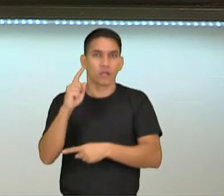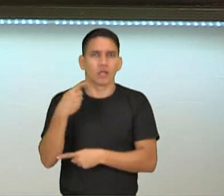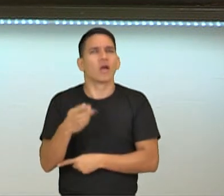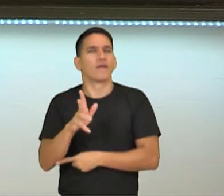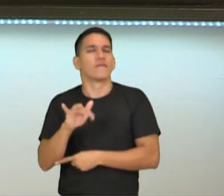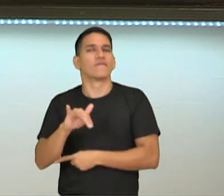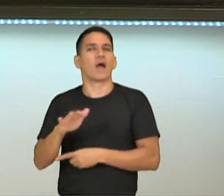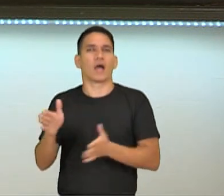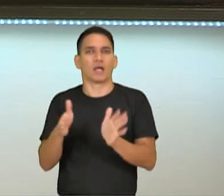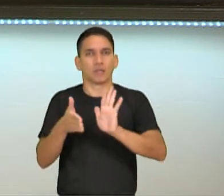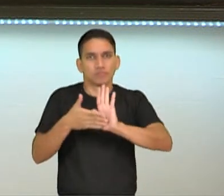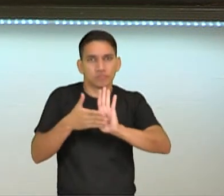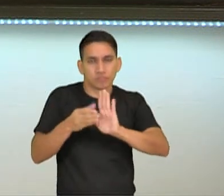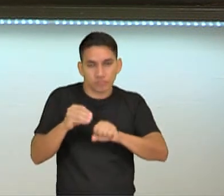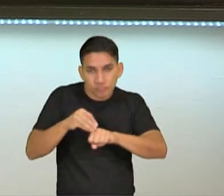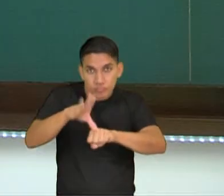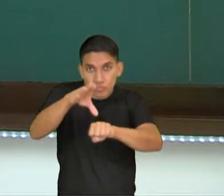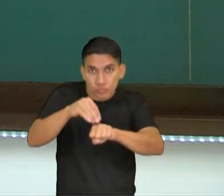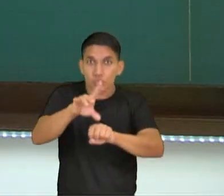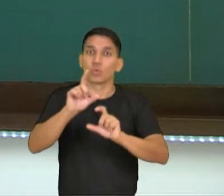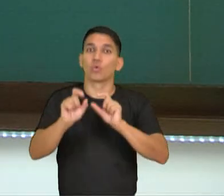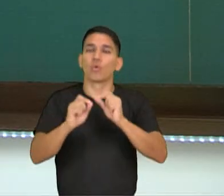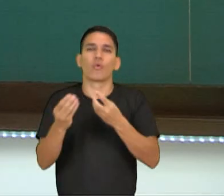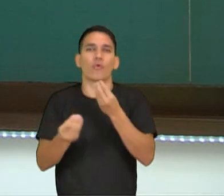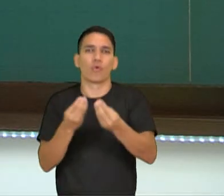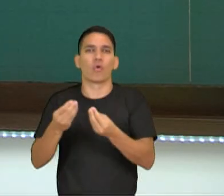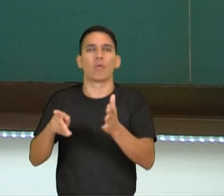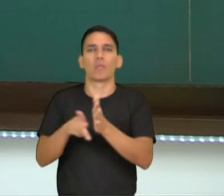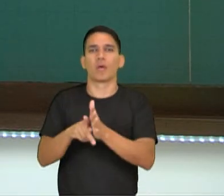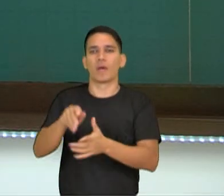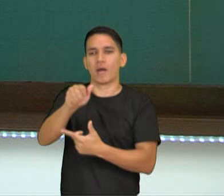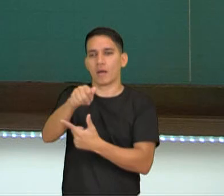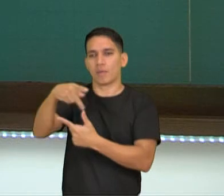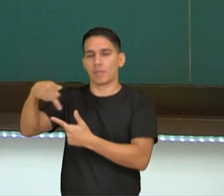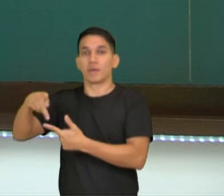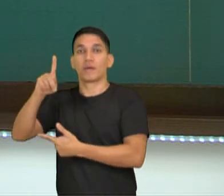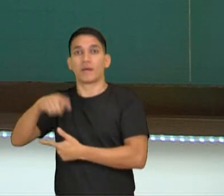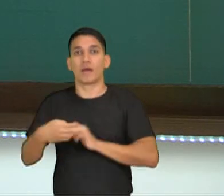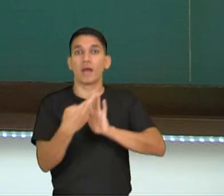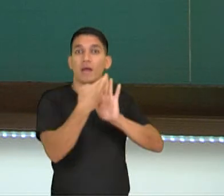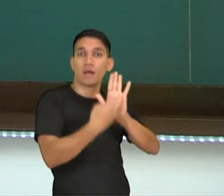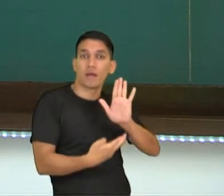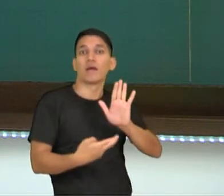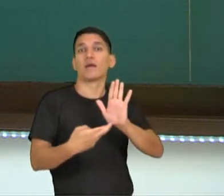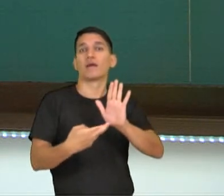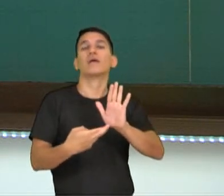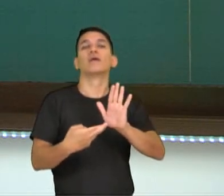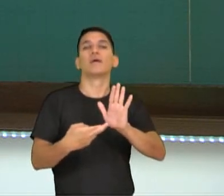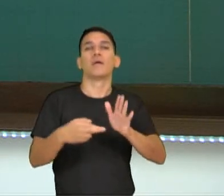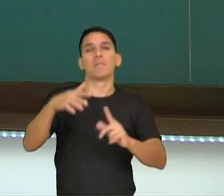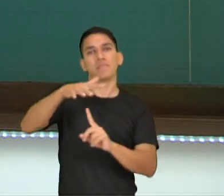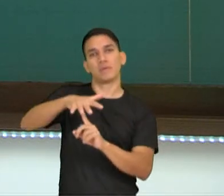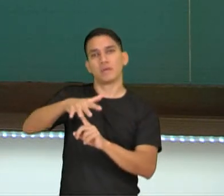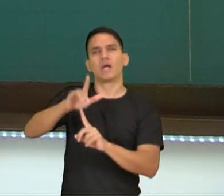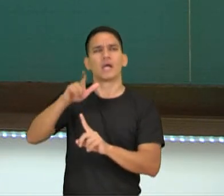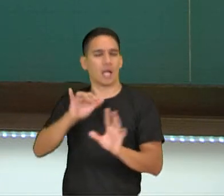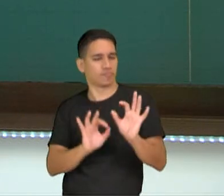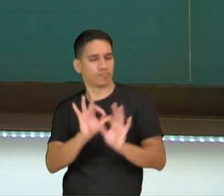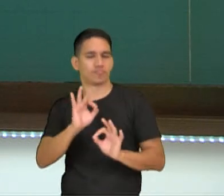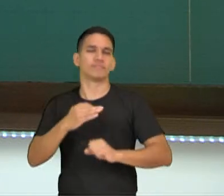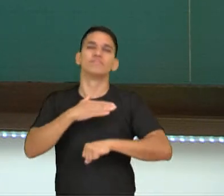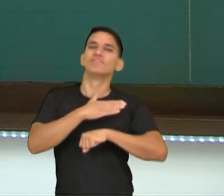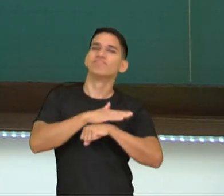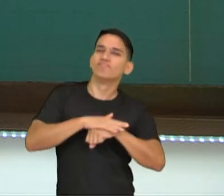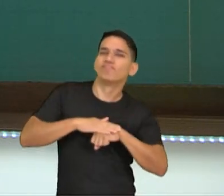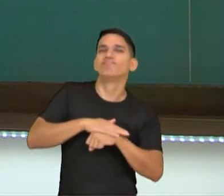uma sugestão para vocês a respeito do aplicativo Redação Paraná, que foi elaborado com muito carinho para